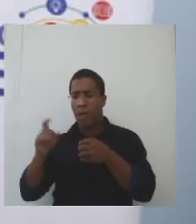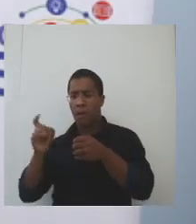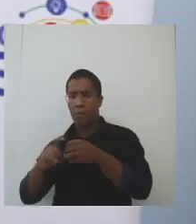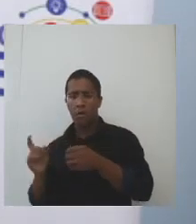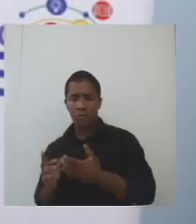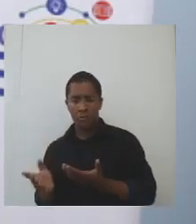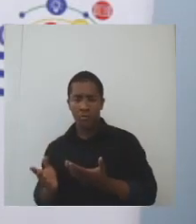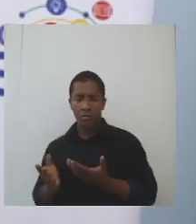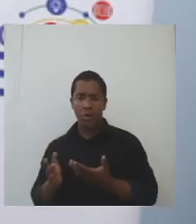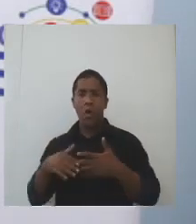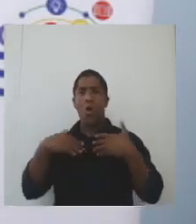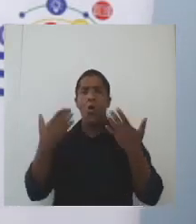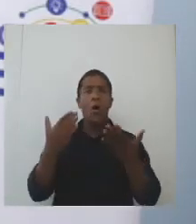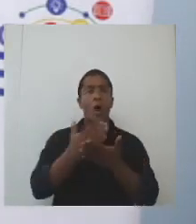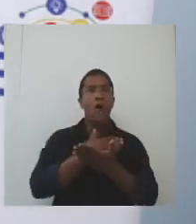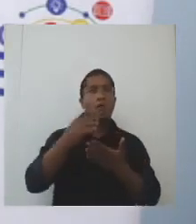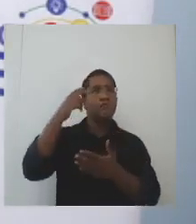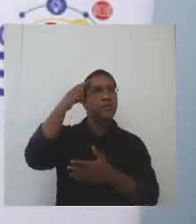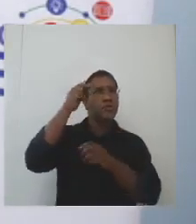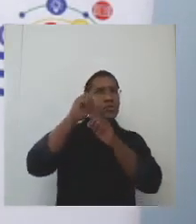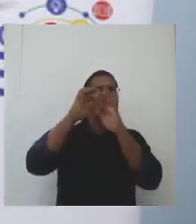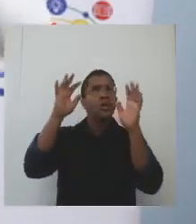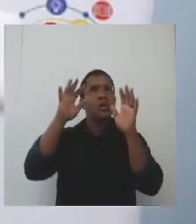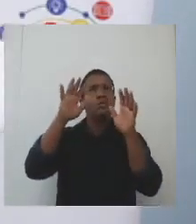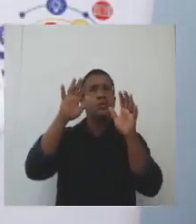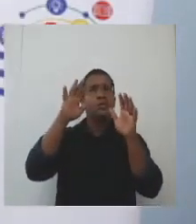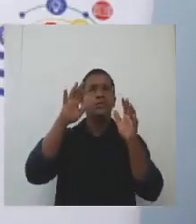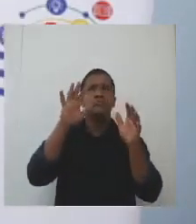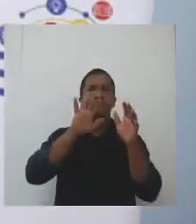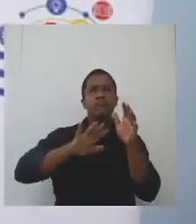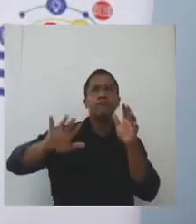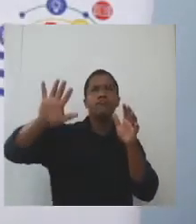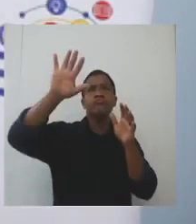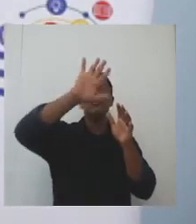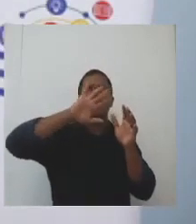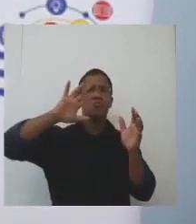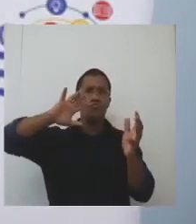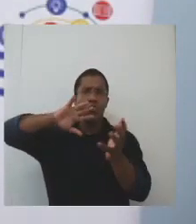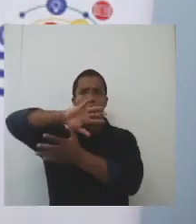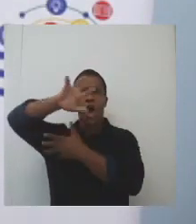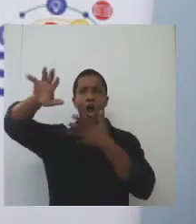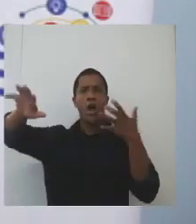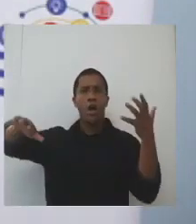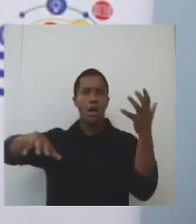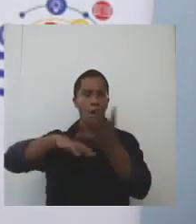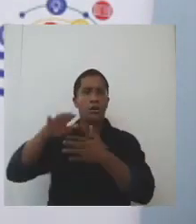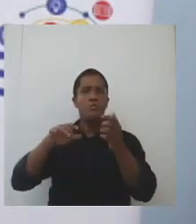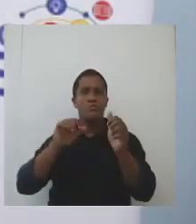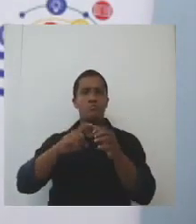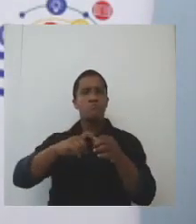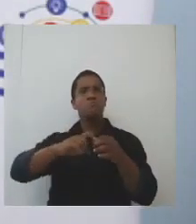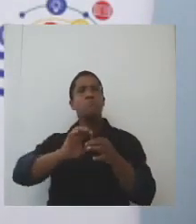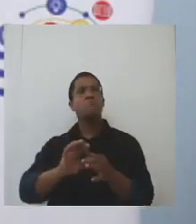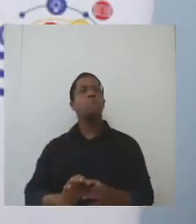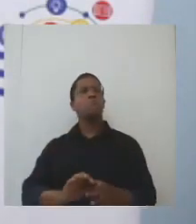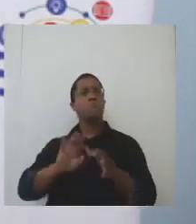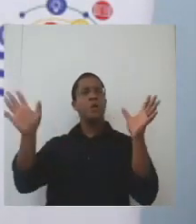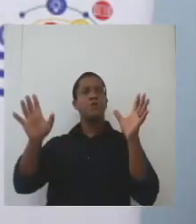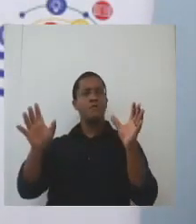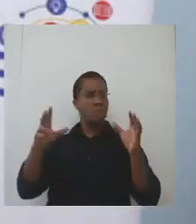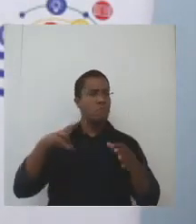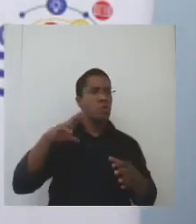nesse contexto, em fazer com que todo o território se rebelasse, aí se tornasse, na verdade, livre e independente